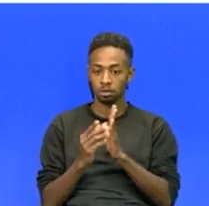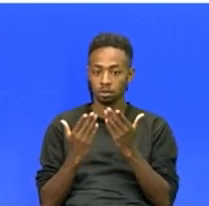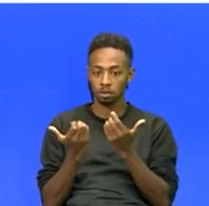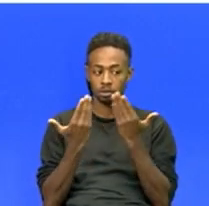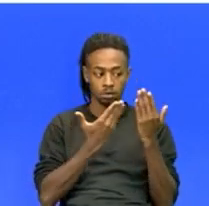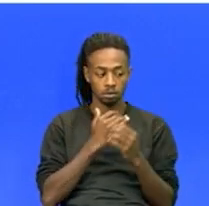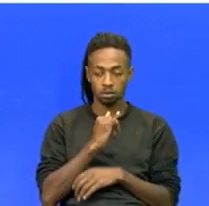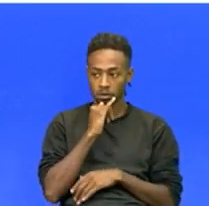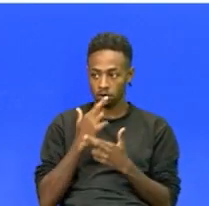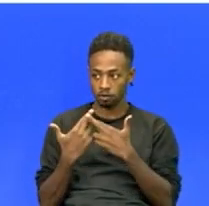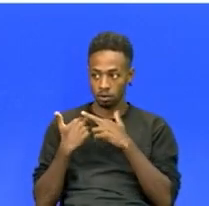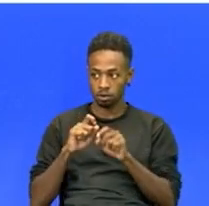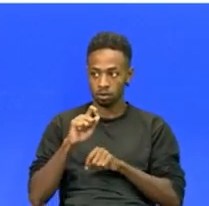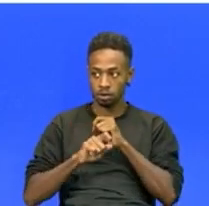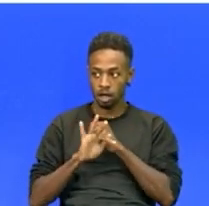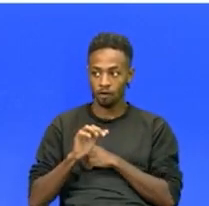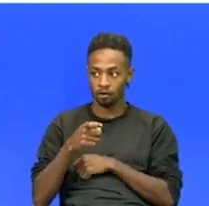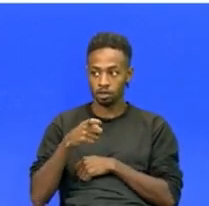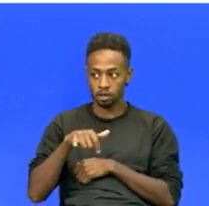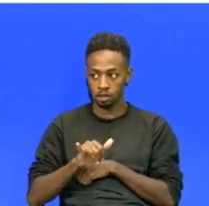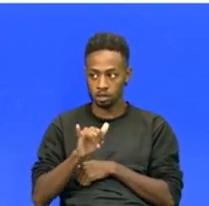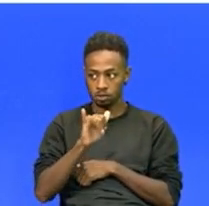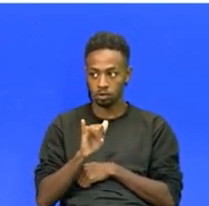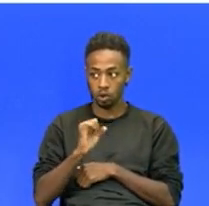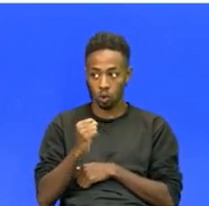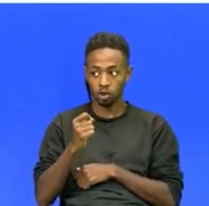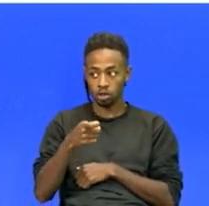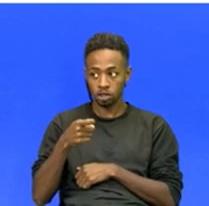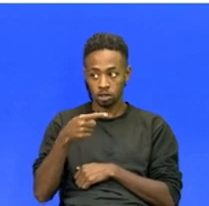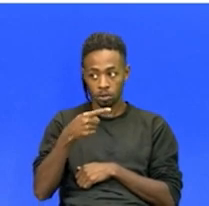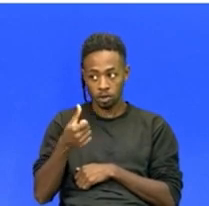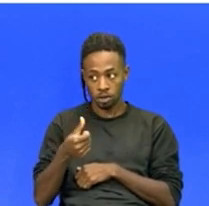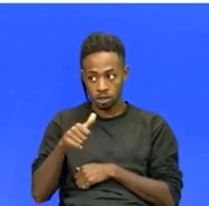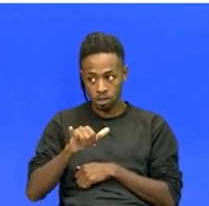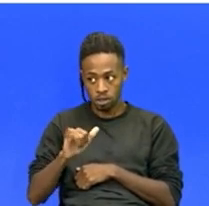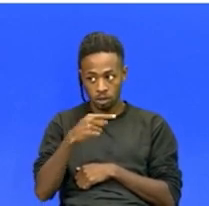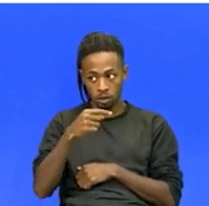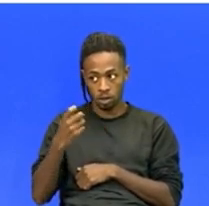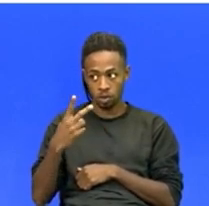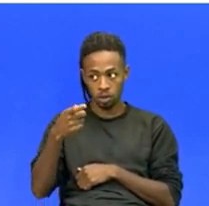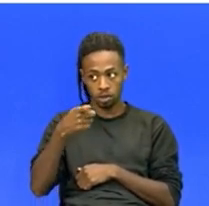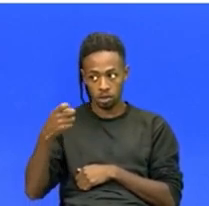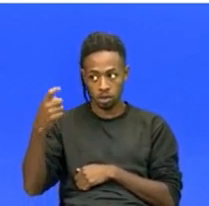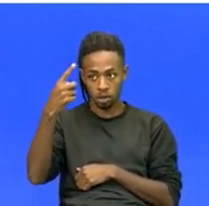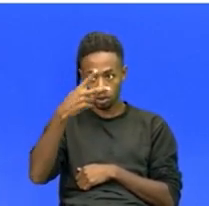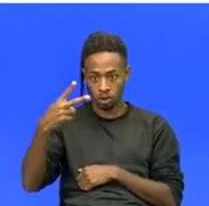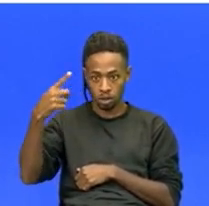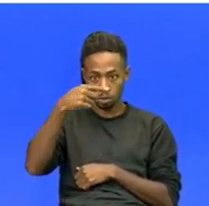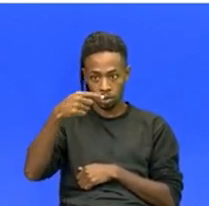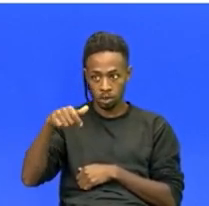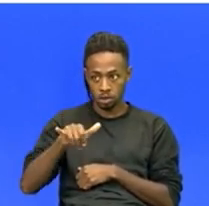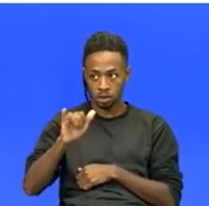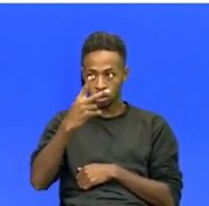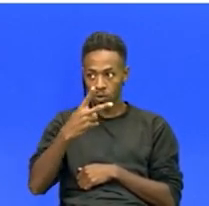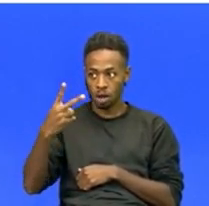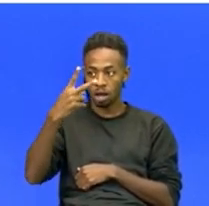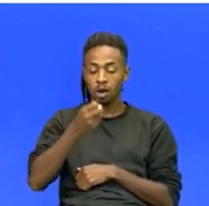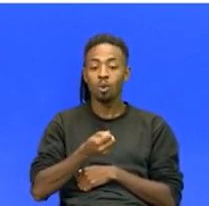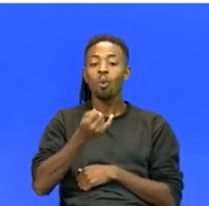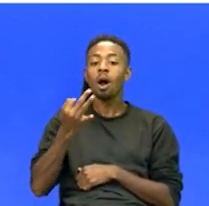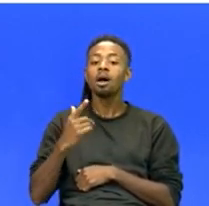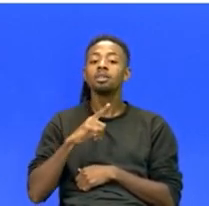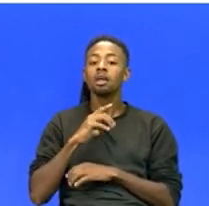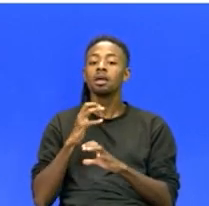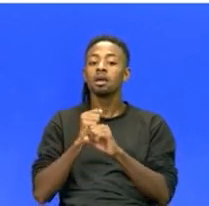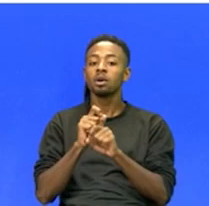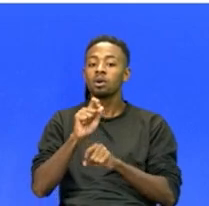Interatividade. A função f de xy, 8x menos 6y menos 2x ao quadrado menos y ao quadrado tem, item